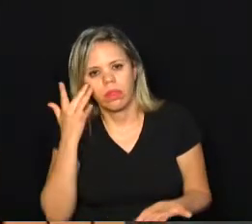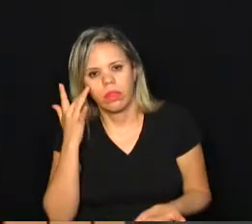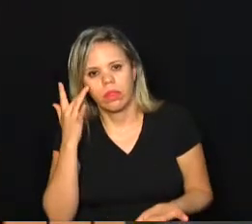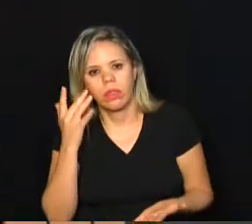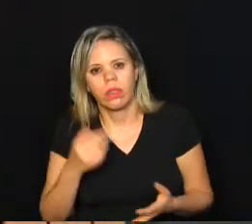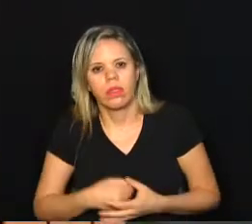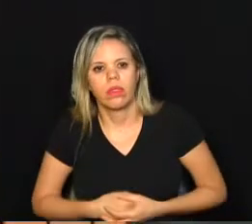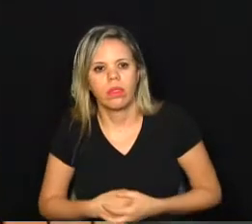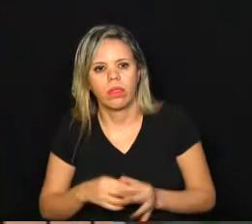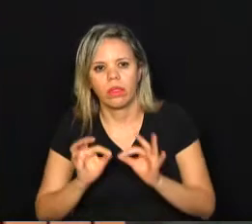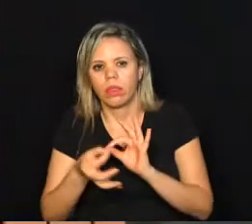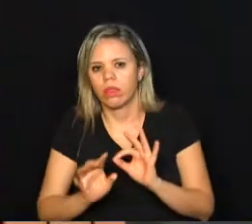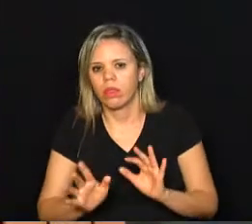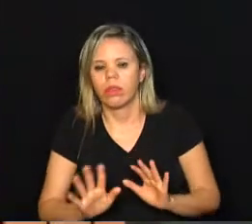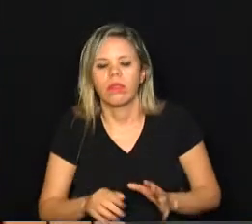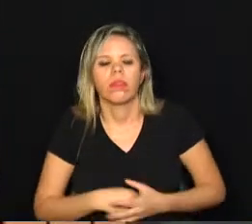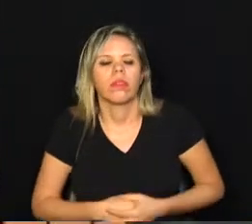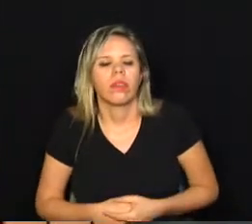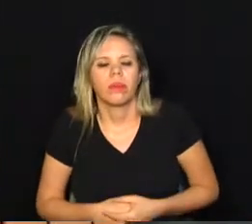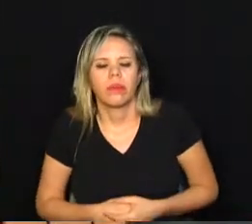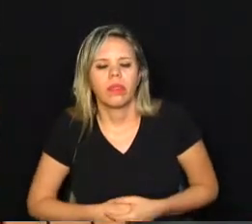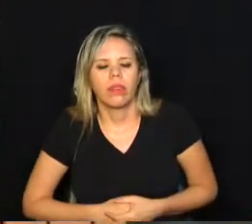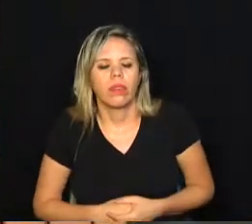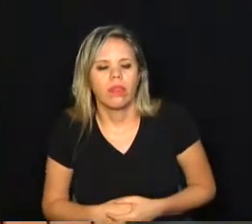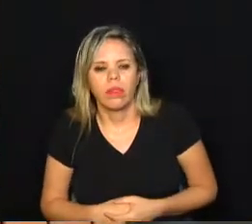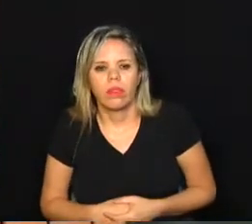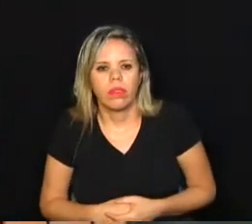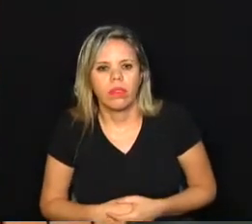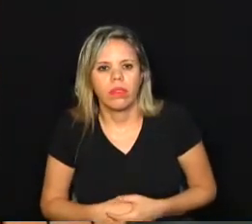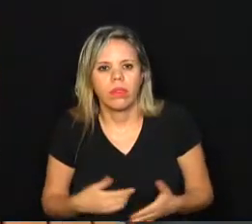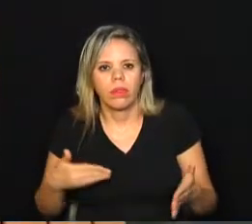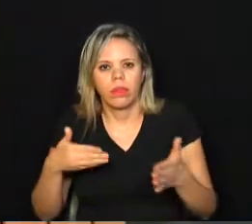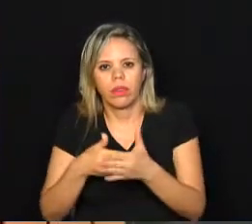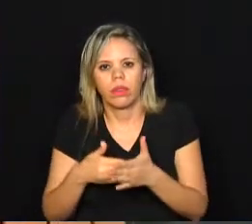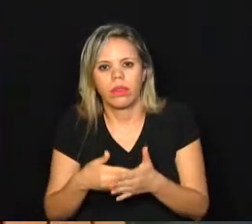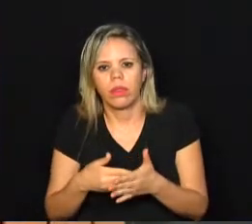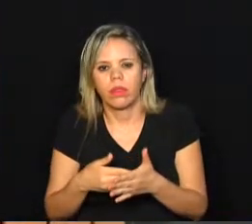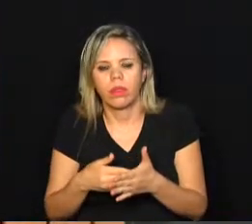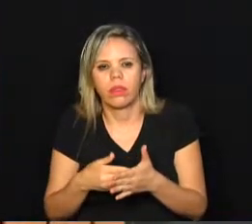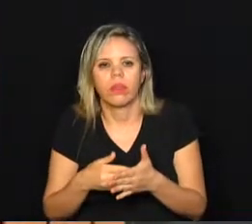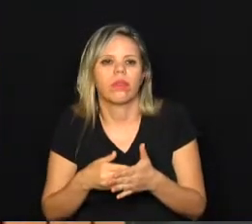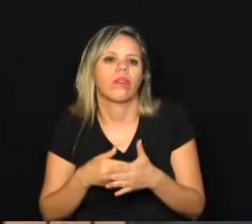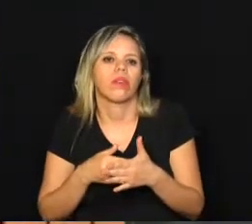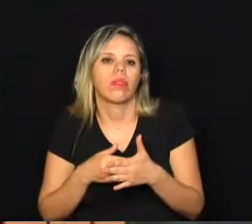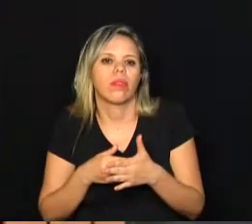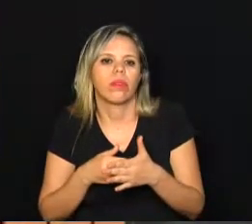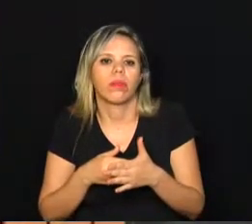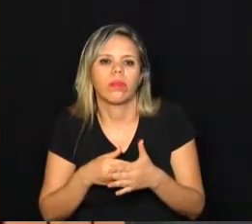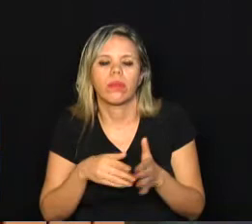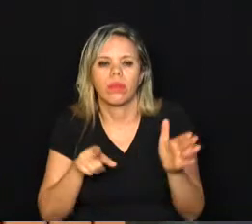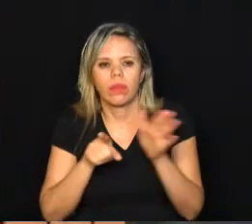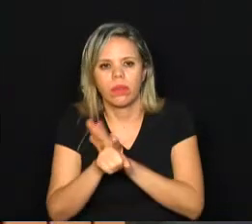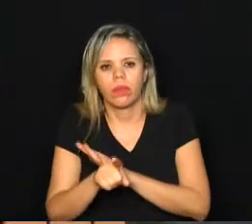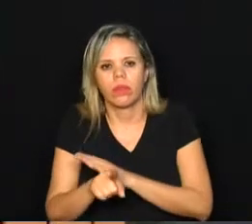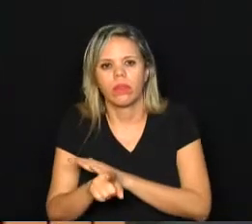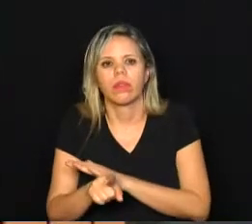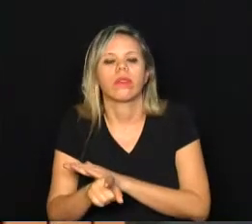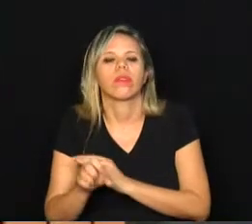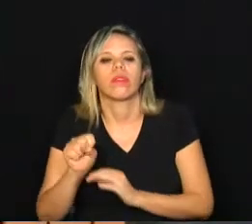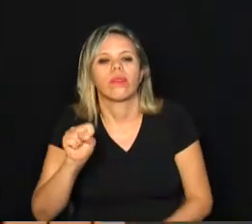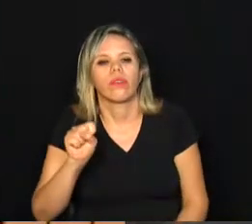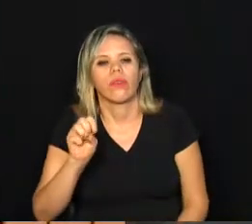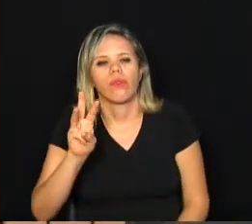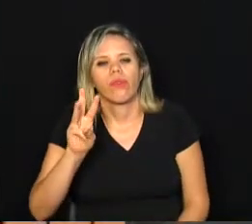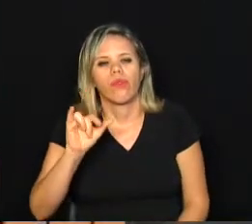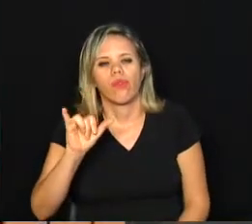para não delongar muito, eu acredito que essa seria a última aqui que eu tenho em mãos, né? Do Swift Yaguchi.